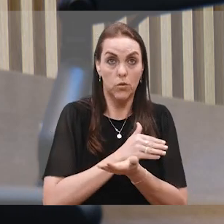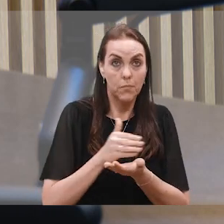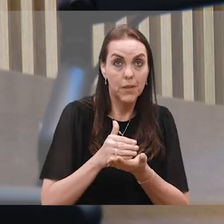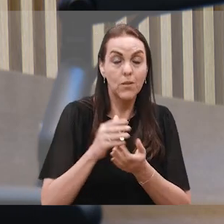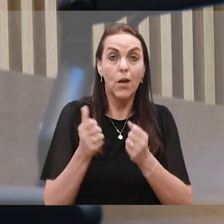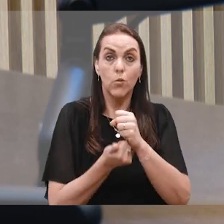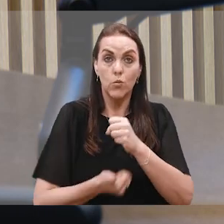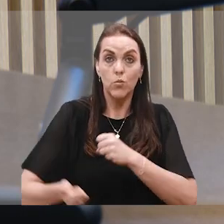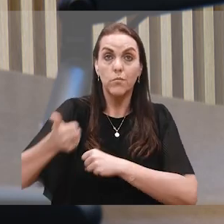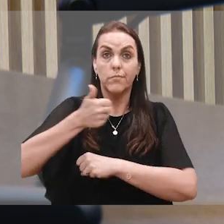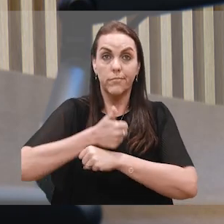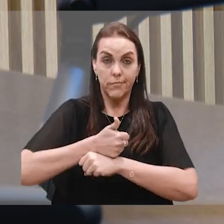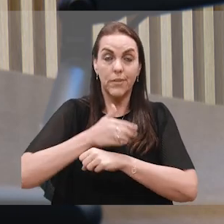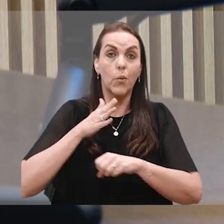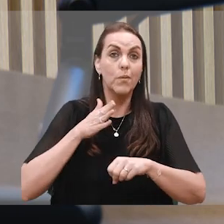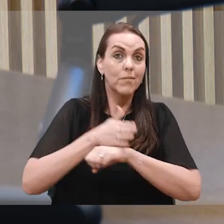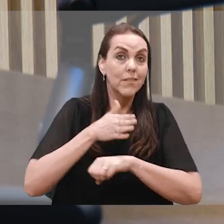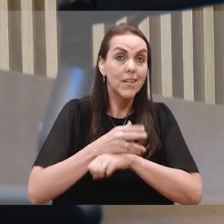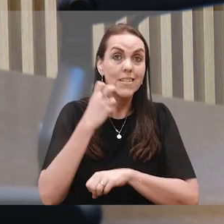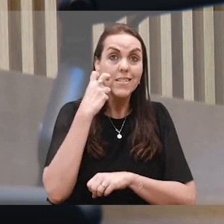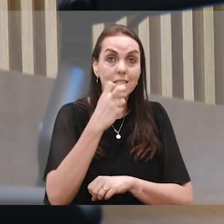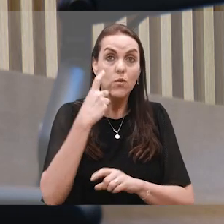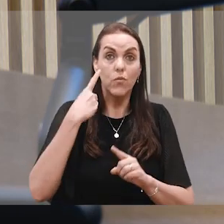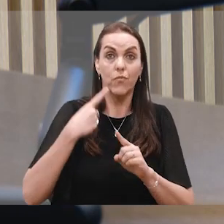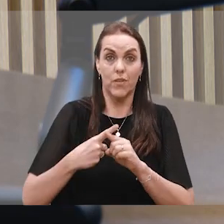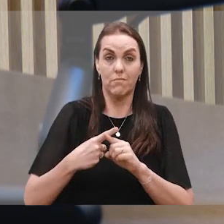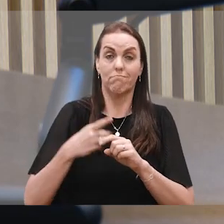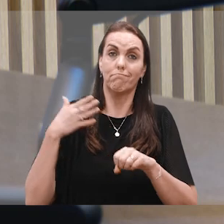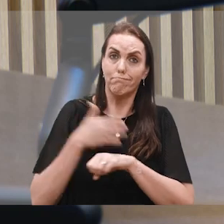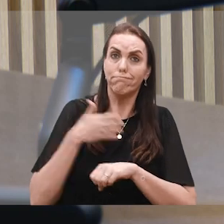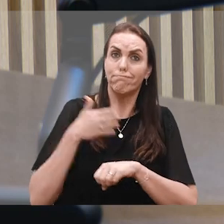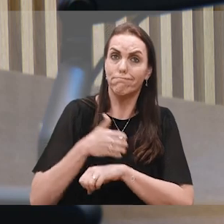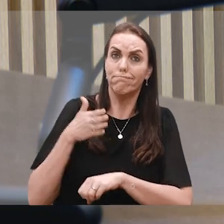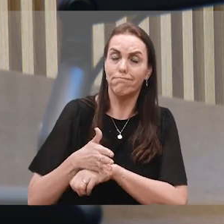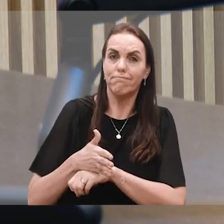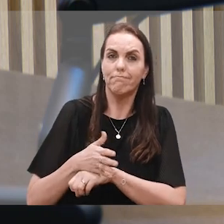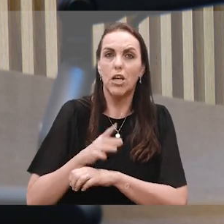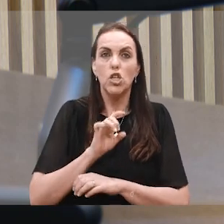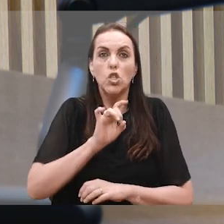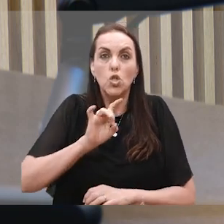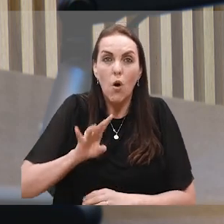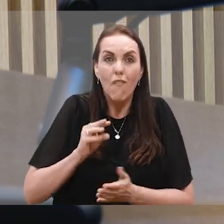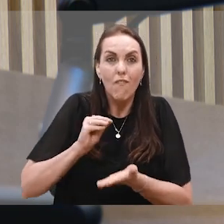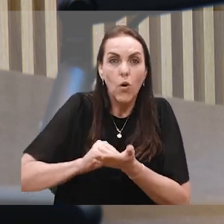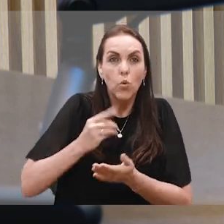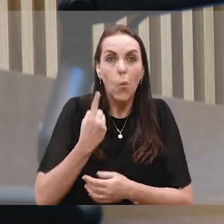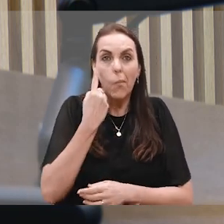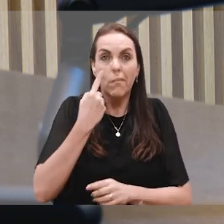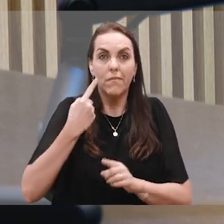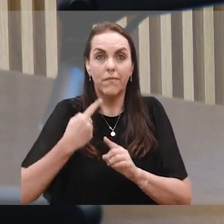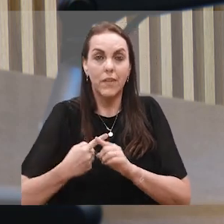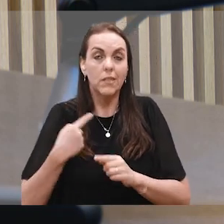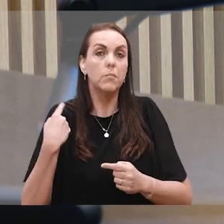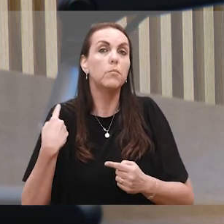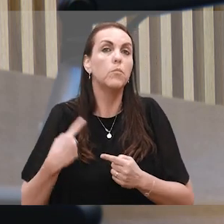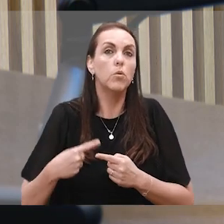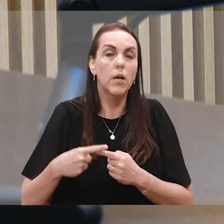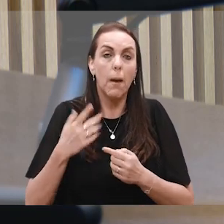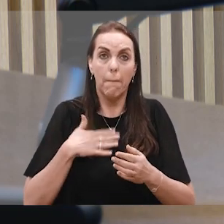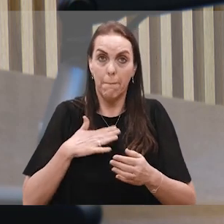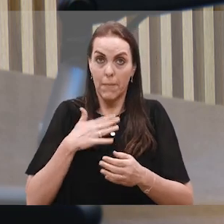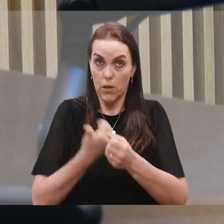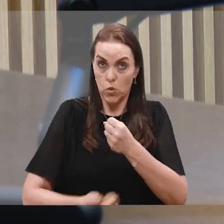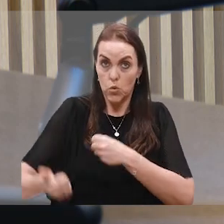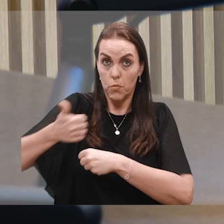como suplente, eu entrei 5 vezes, eu recordo que eu não entrei 6 vezes, porque a